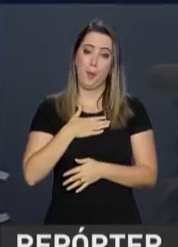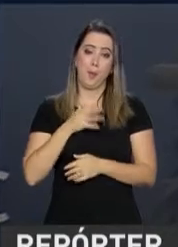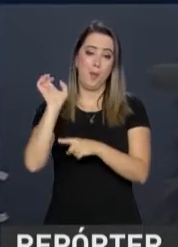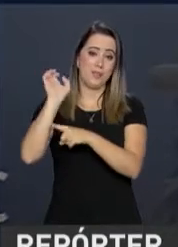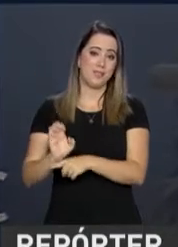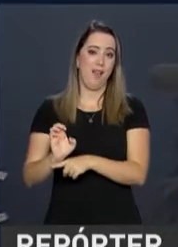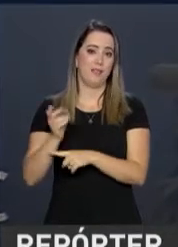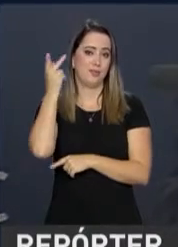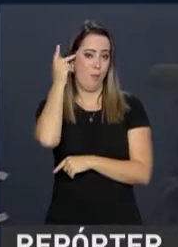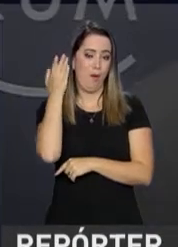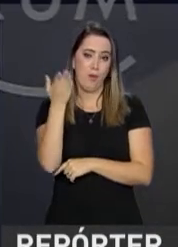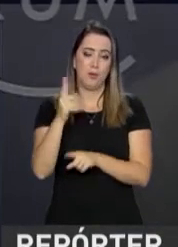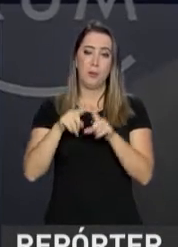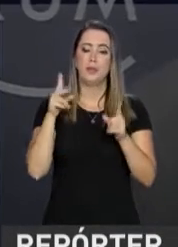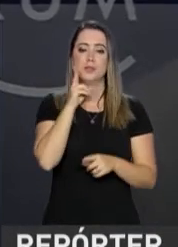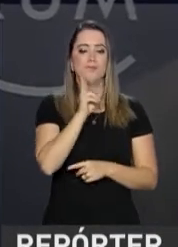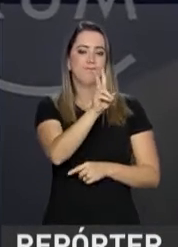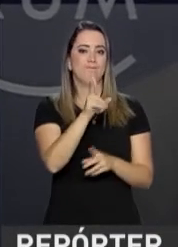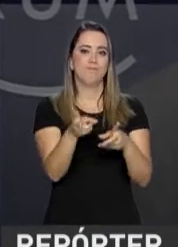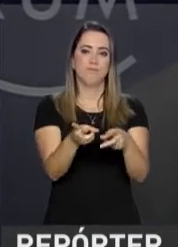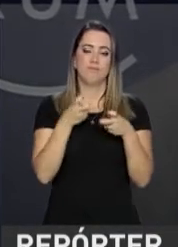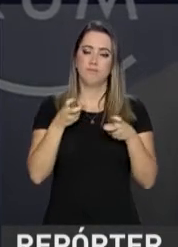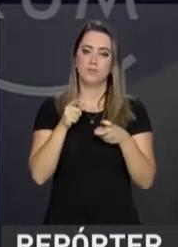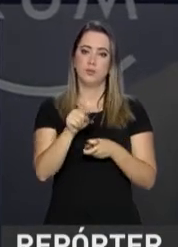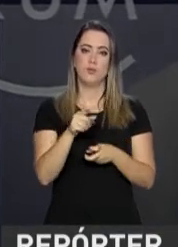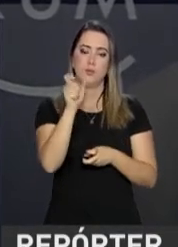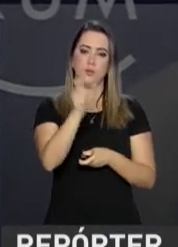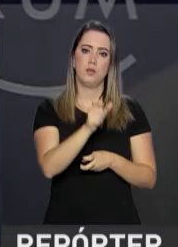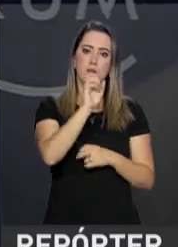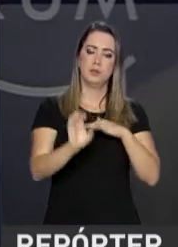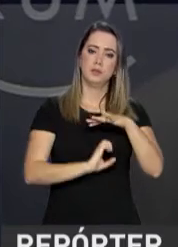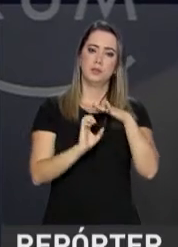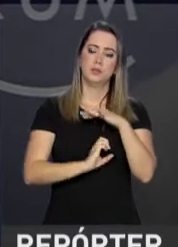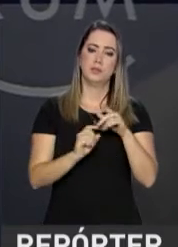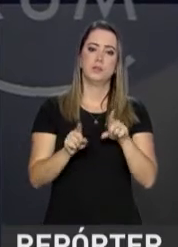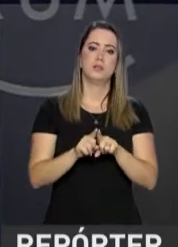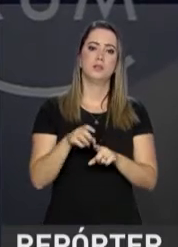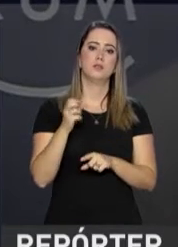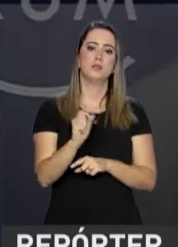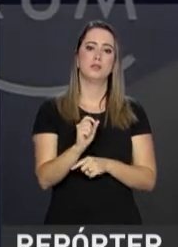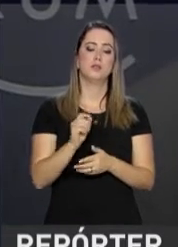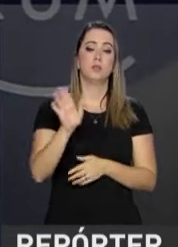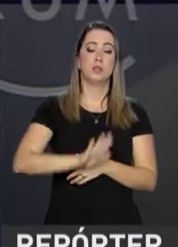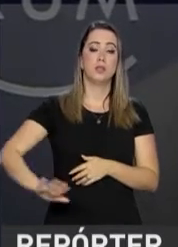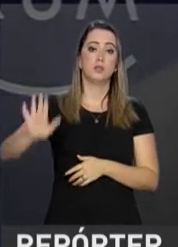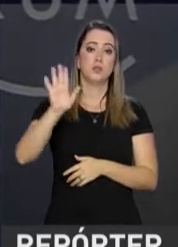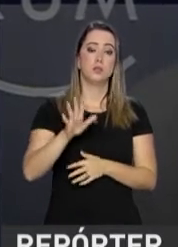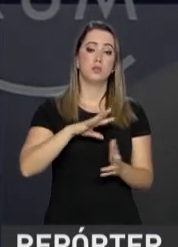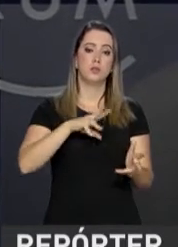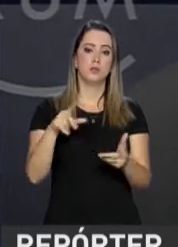mas especialmente por constatar a aqueles empresários empreendedores nacionais e estrangeiros